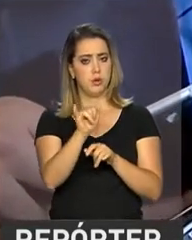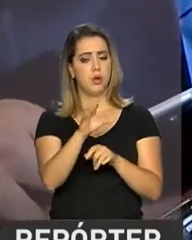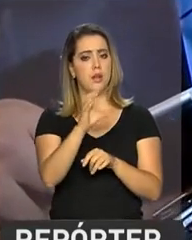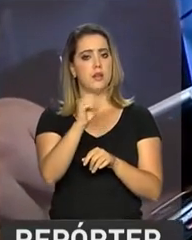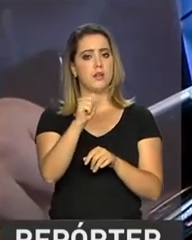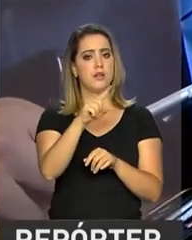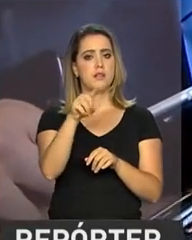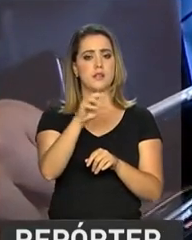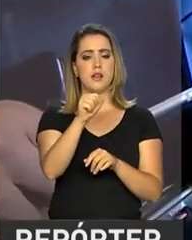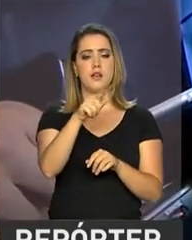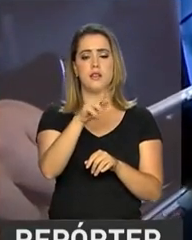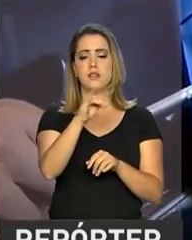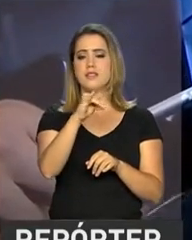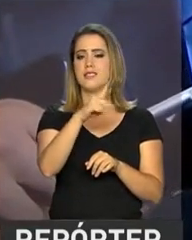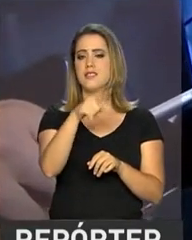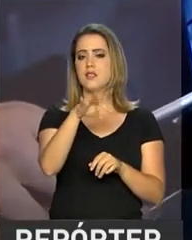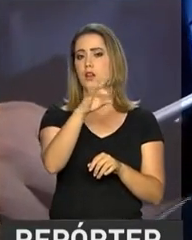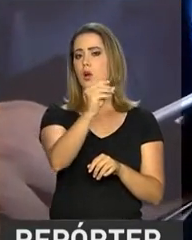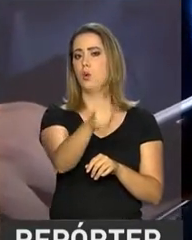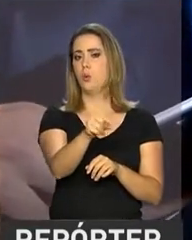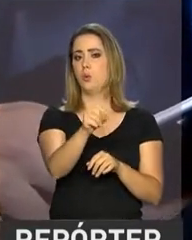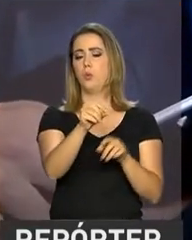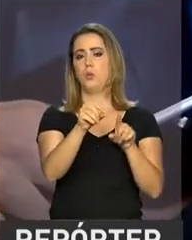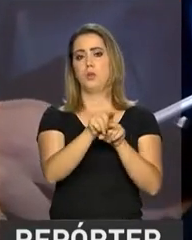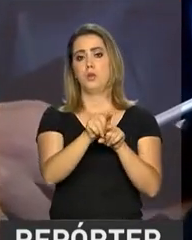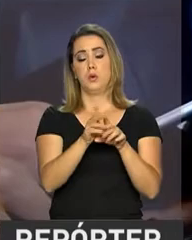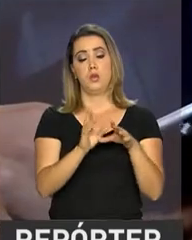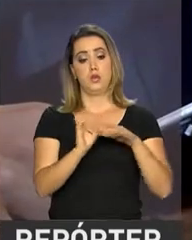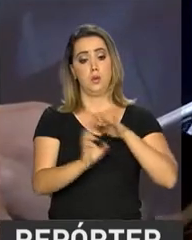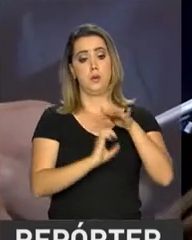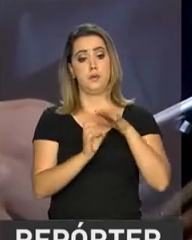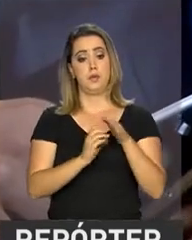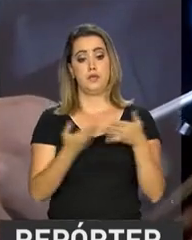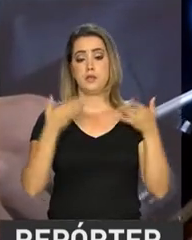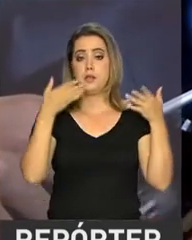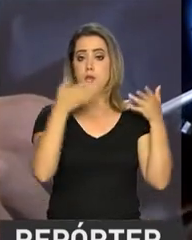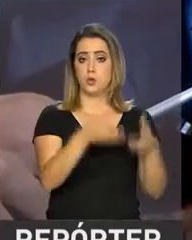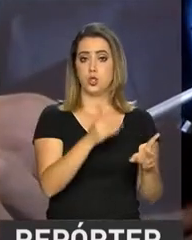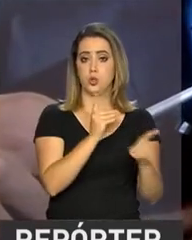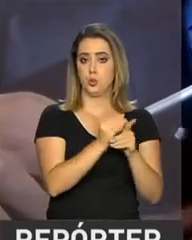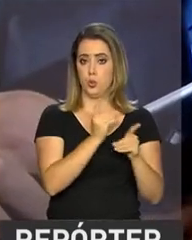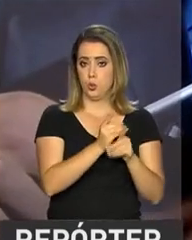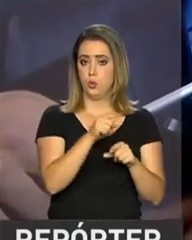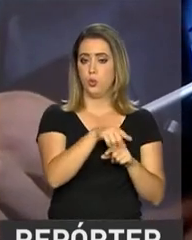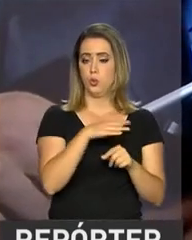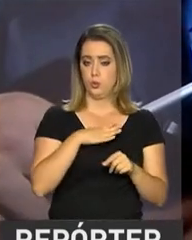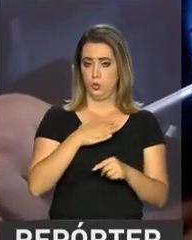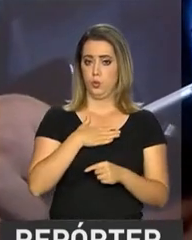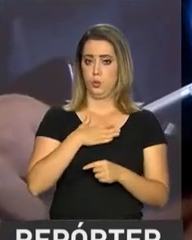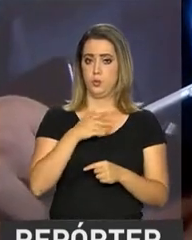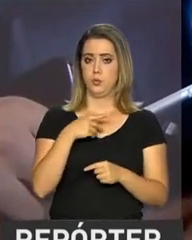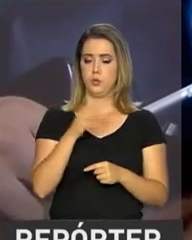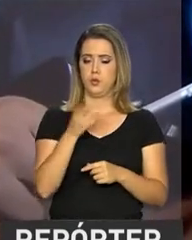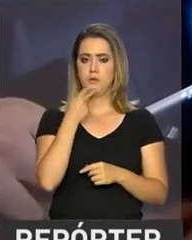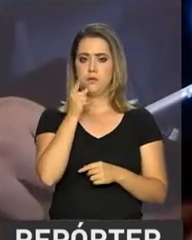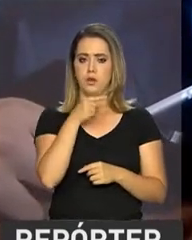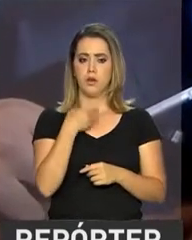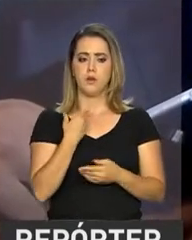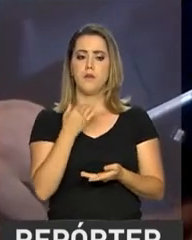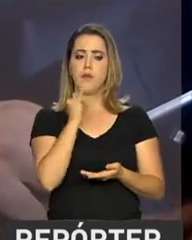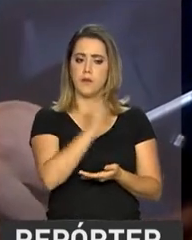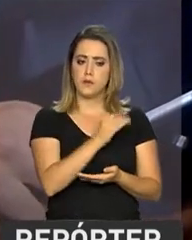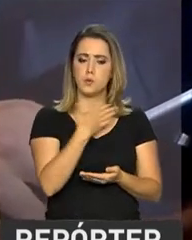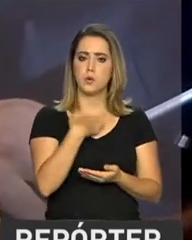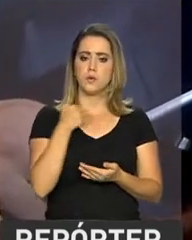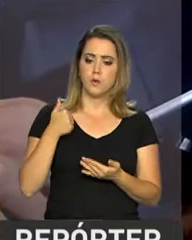foi me visitar no setor lá de autoridades, né? e comunicou que vai continuar investindo no